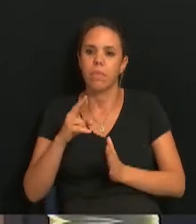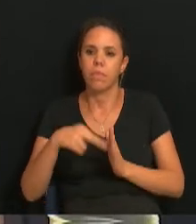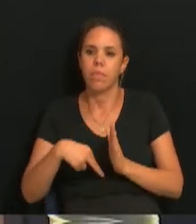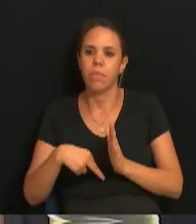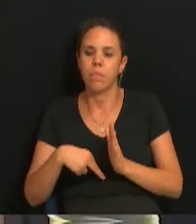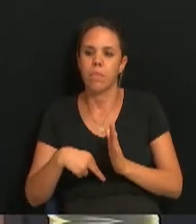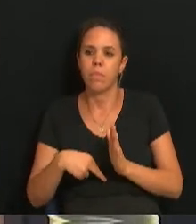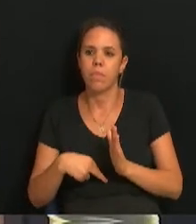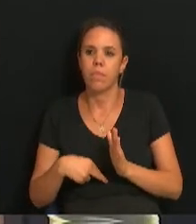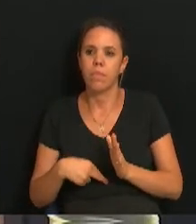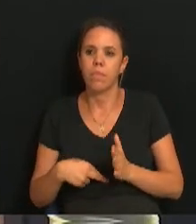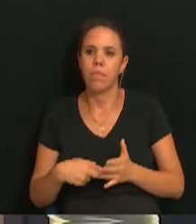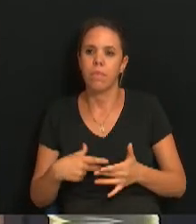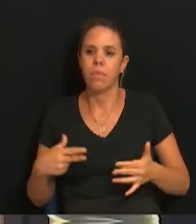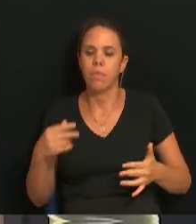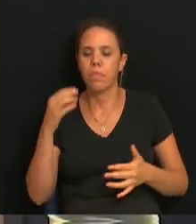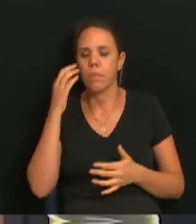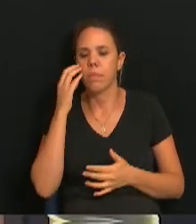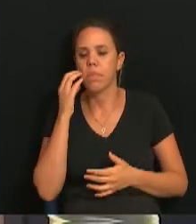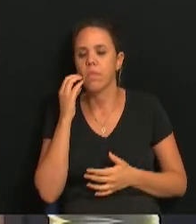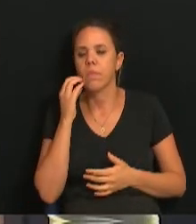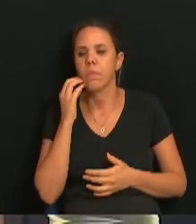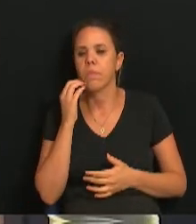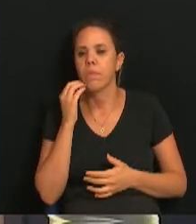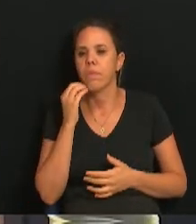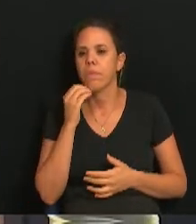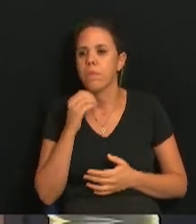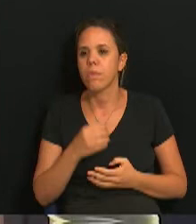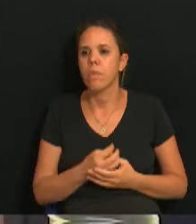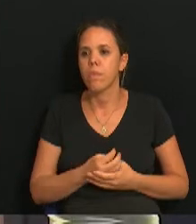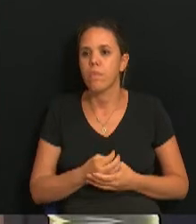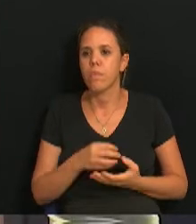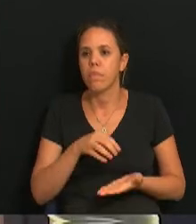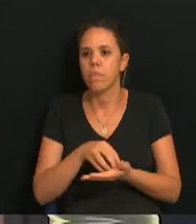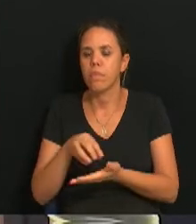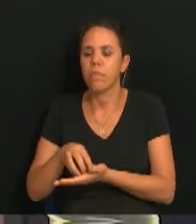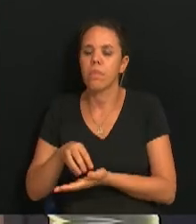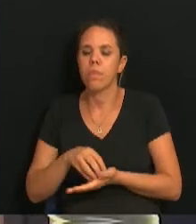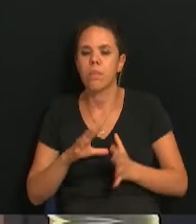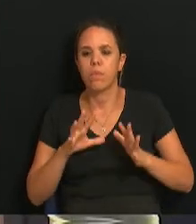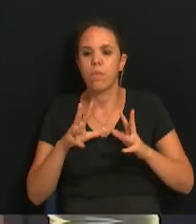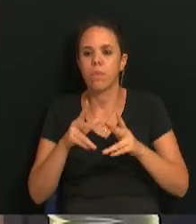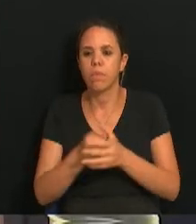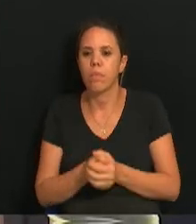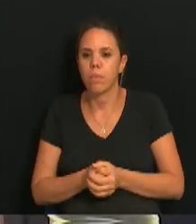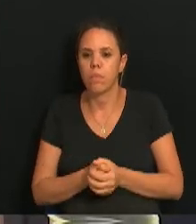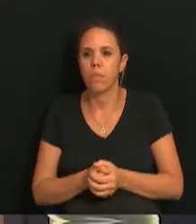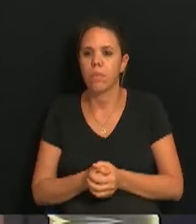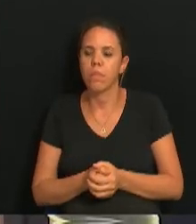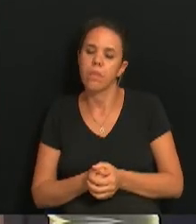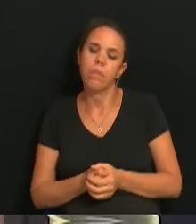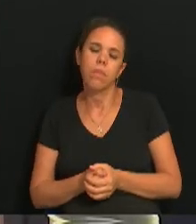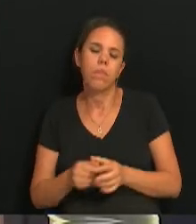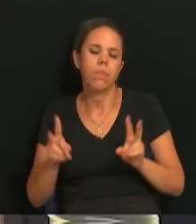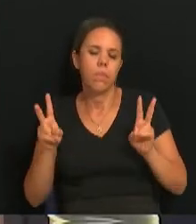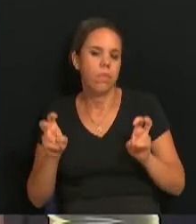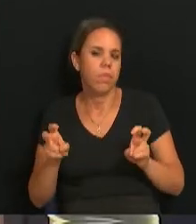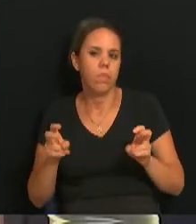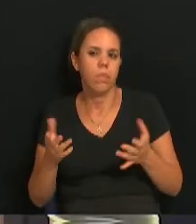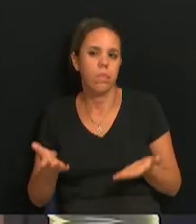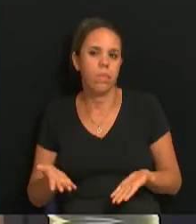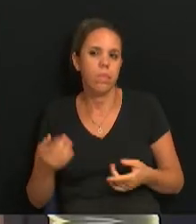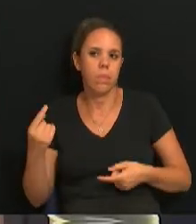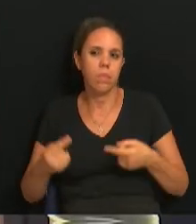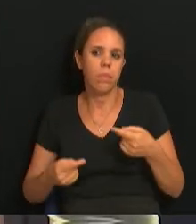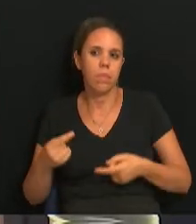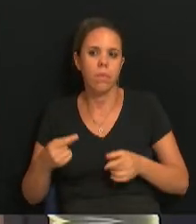as instâncias, para os departamentos todos que têm uma relação direta com o debate